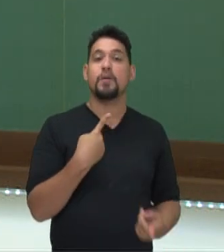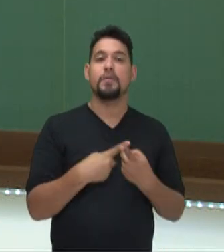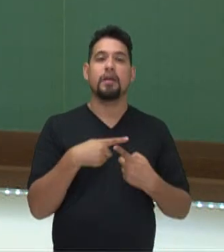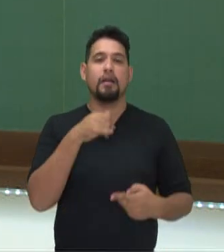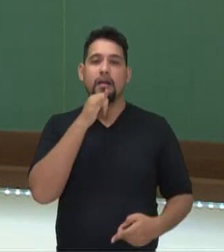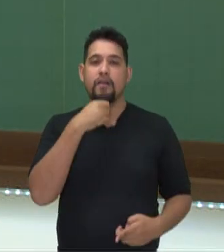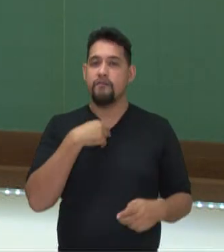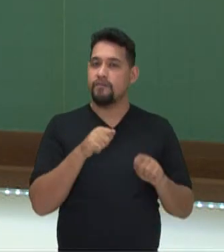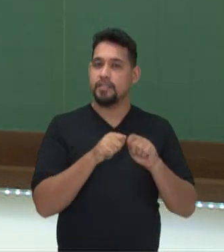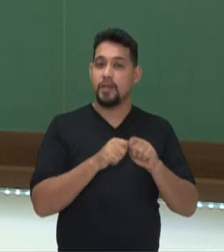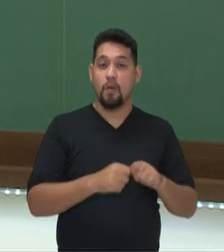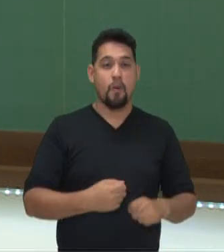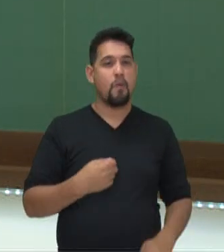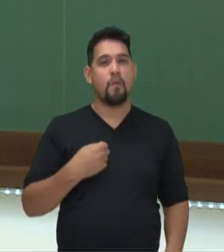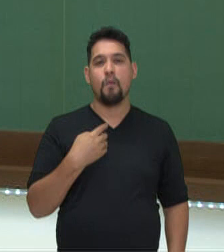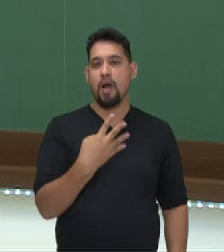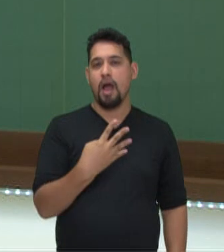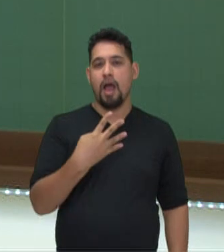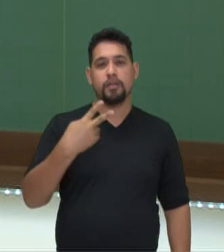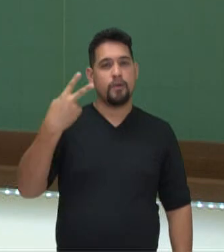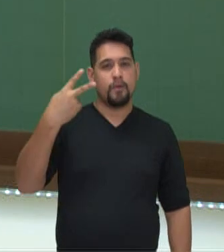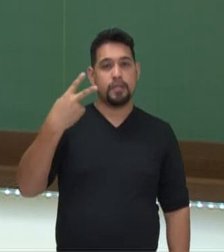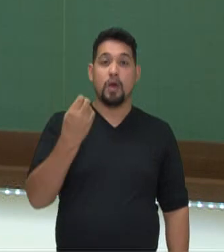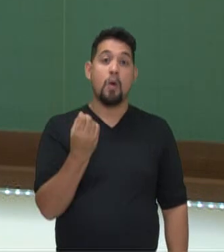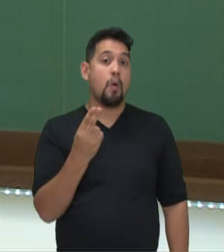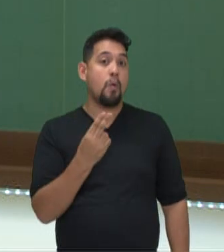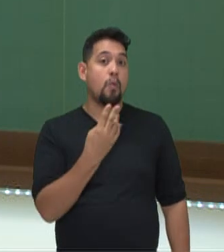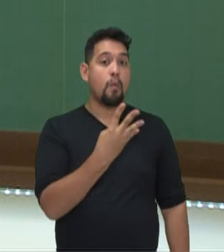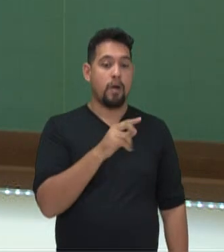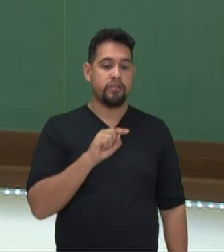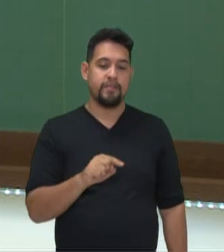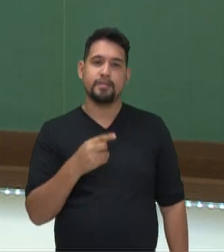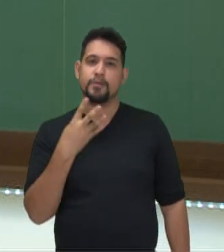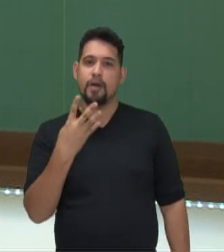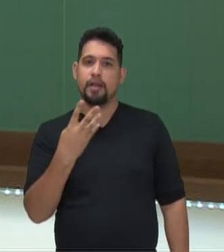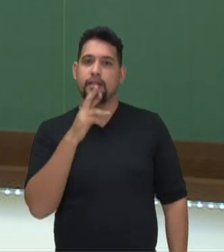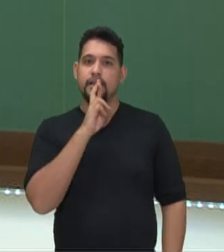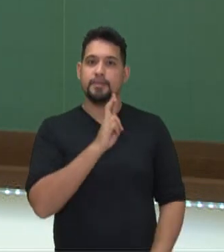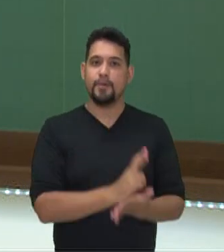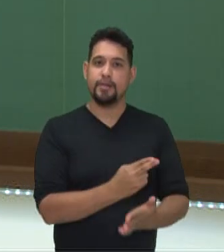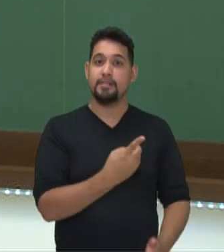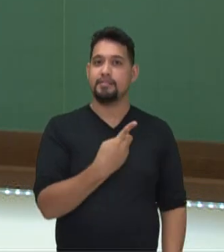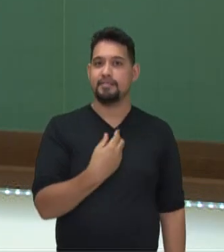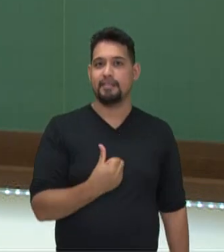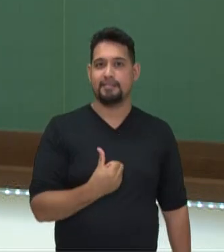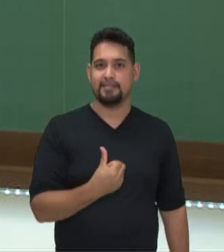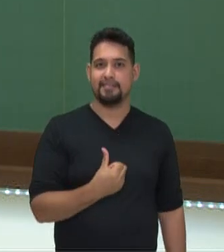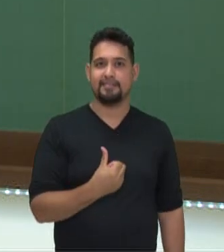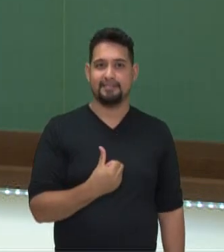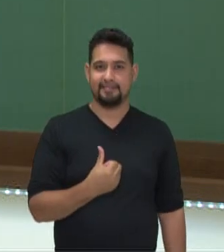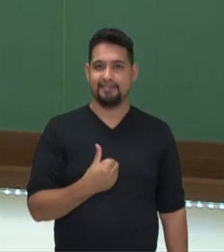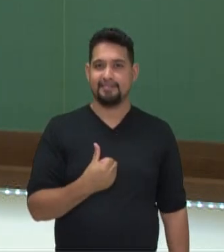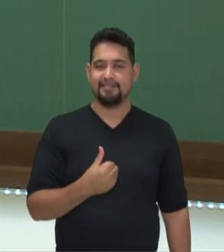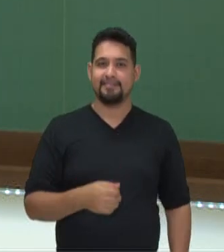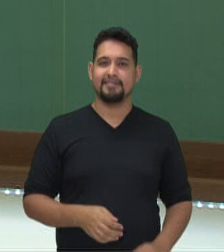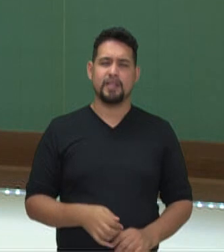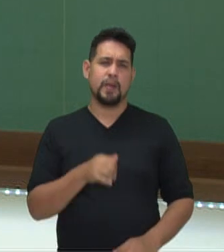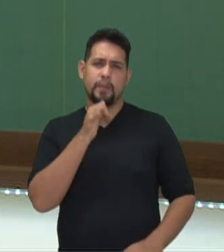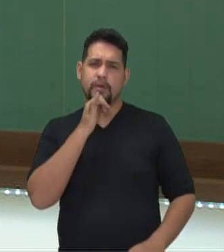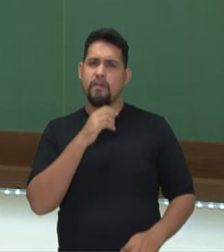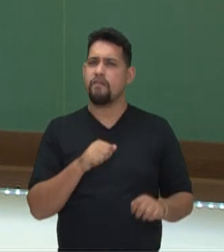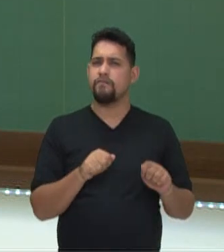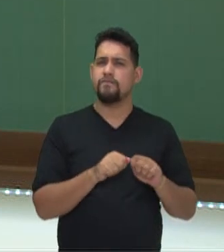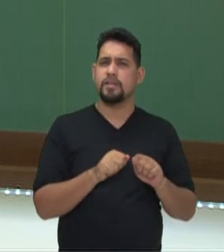fazer 4 ao quadrado ou 4 vezes 4 é igual a 16. Ou seja, se eu for